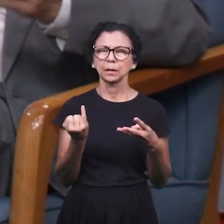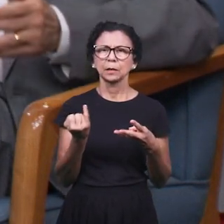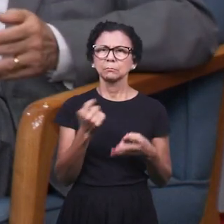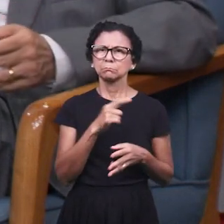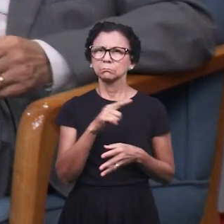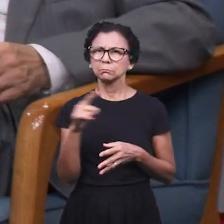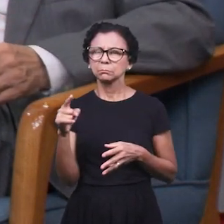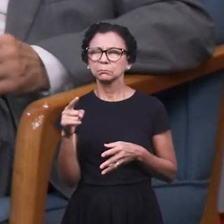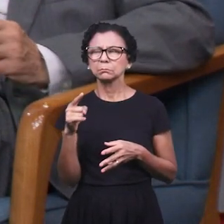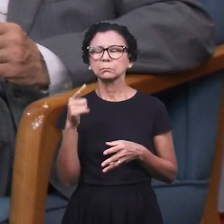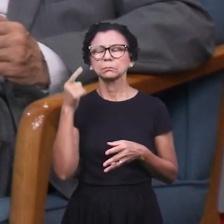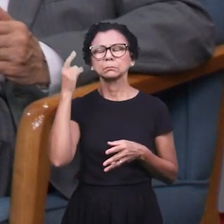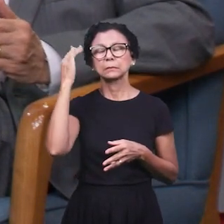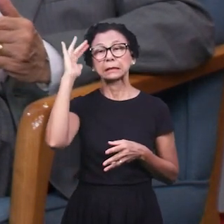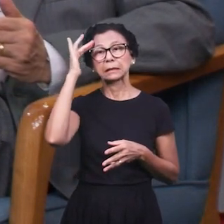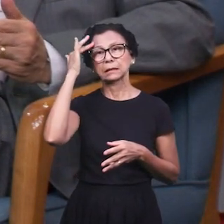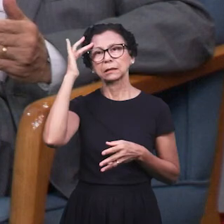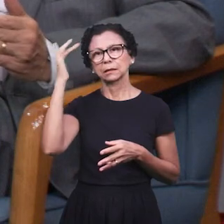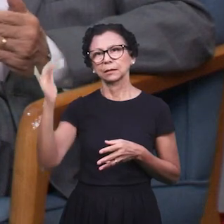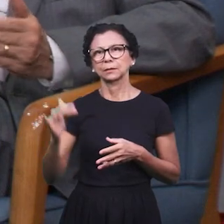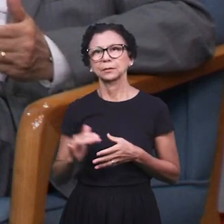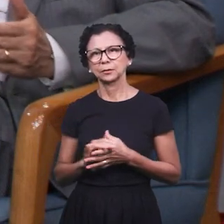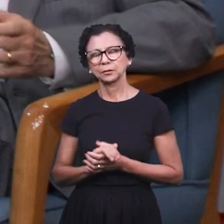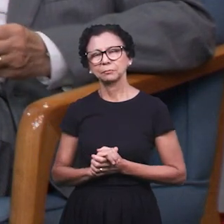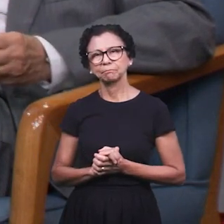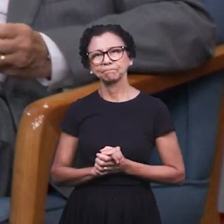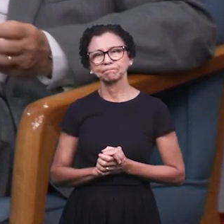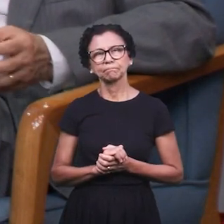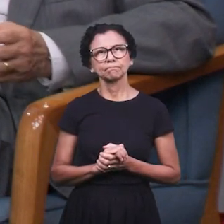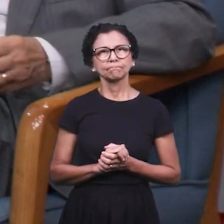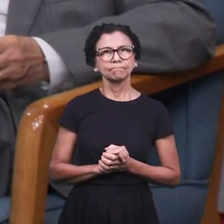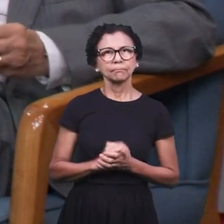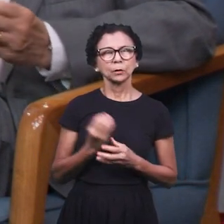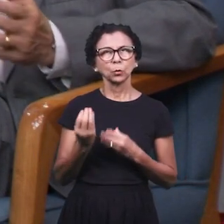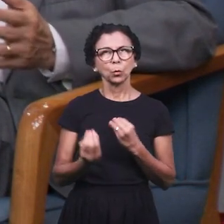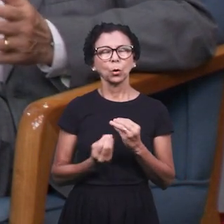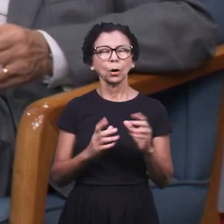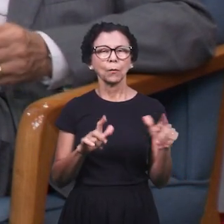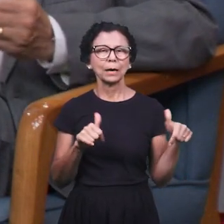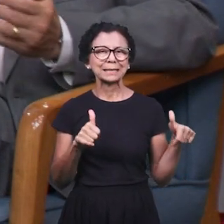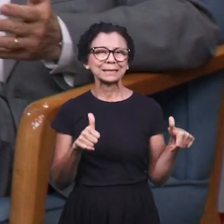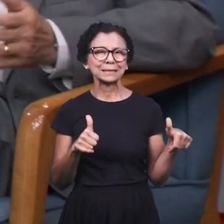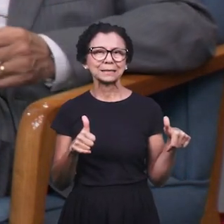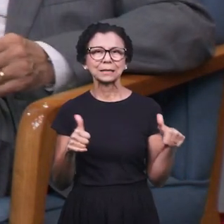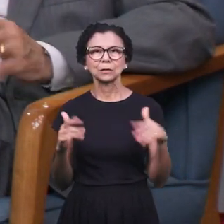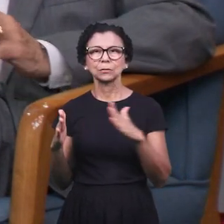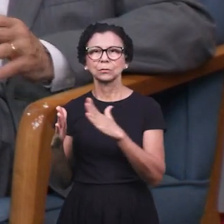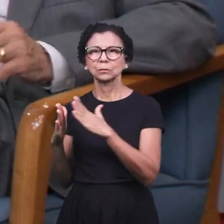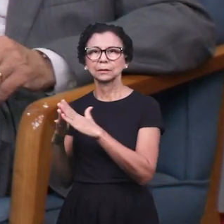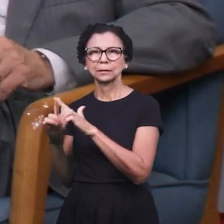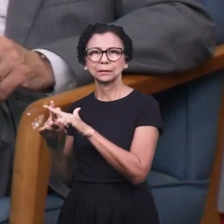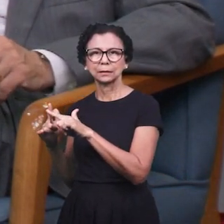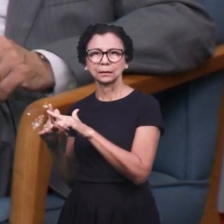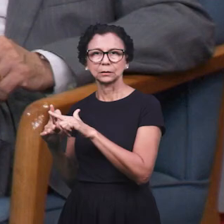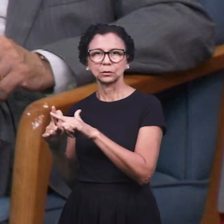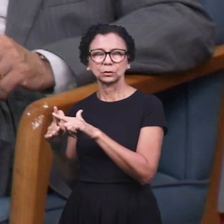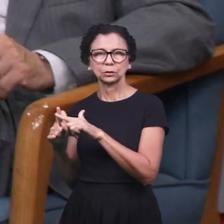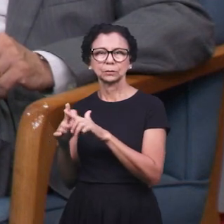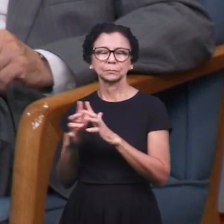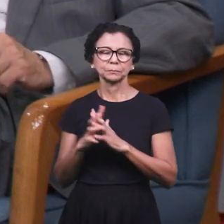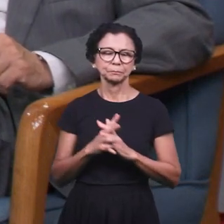os irmãos entenderem como funciona na vida da igreja e o que o Senhor fez conosco nesse